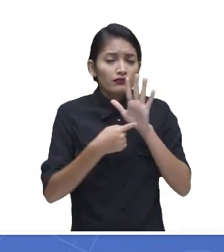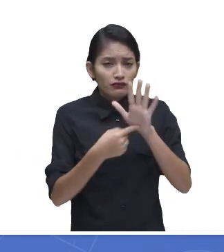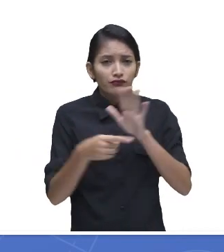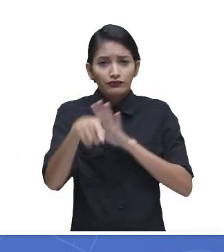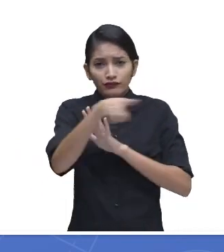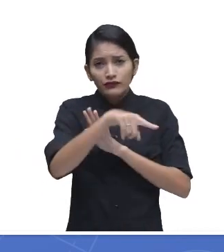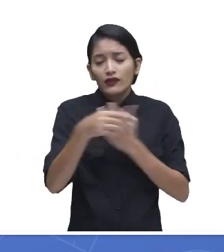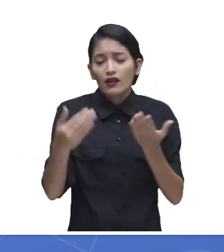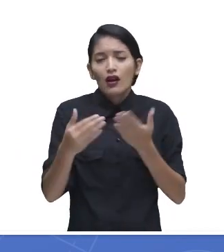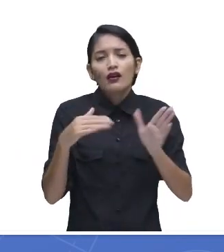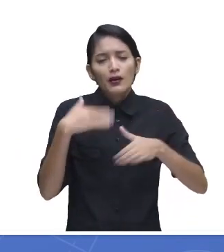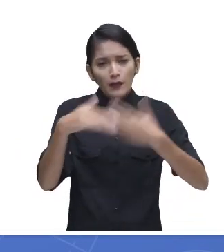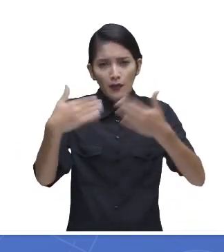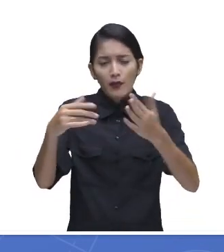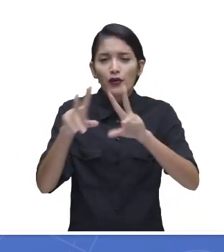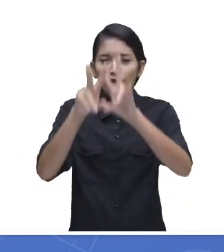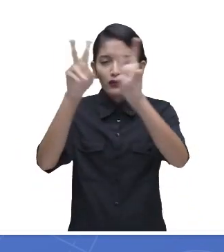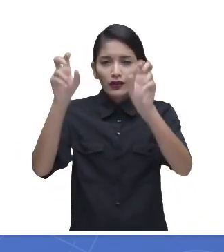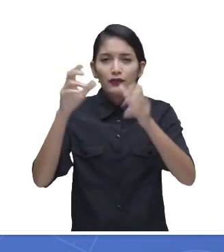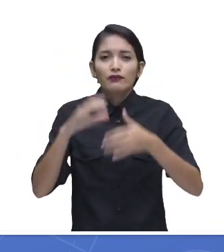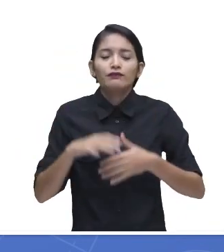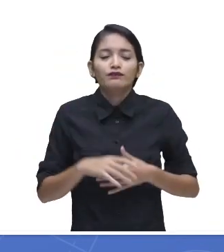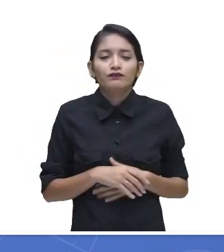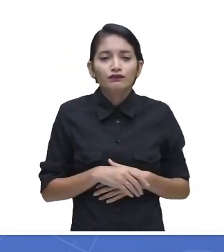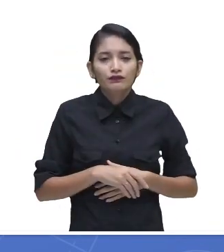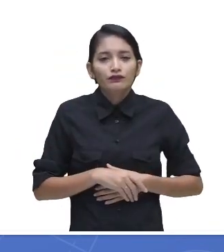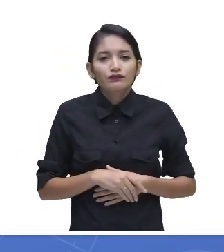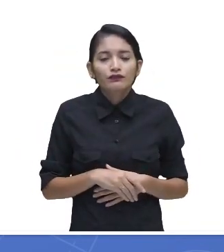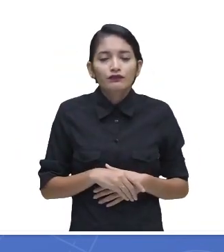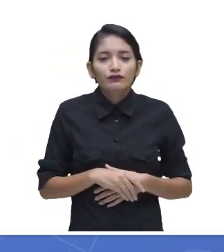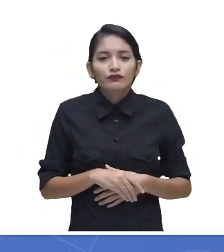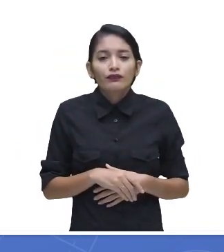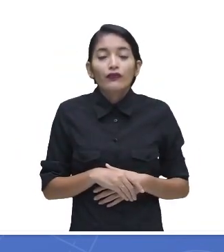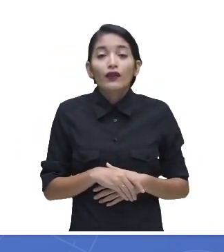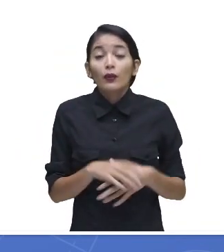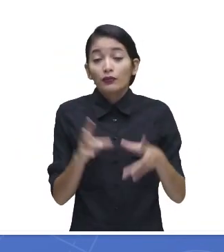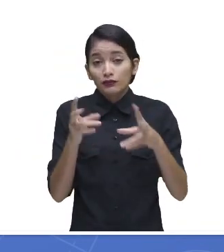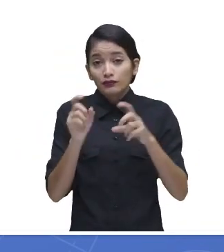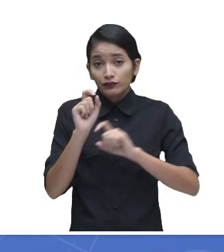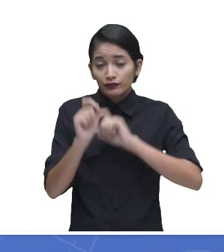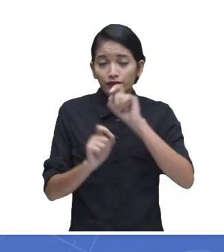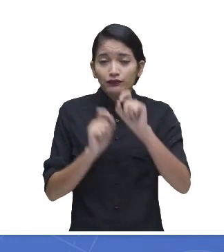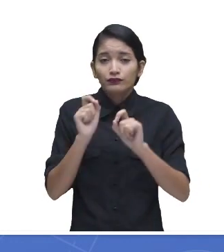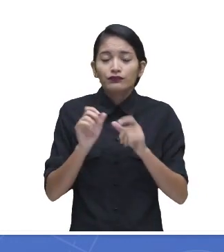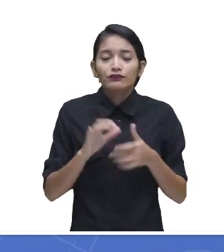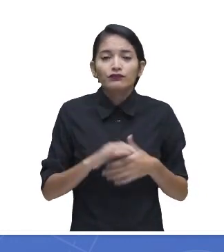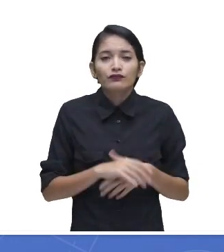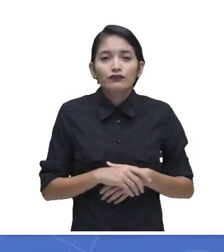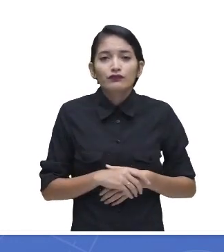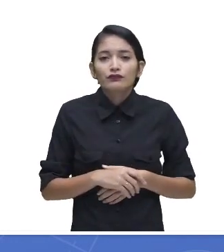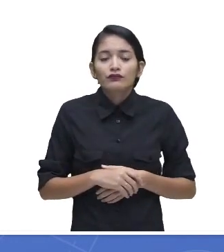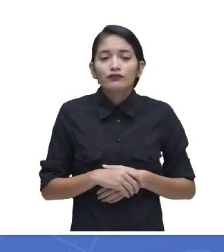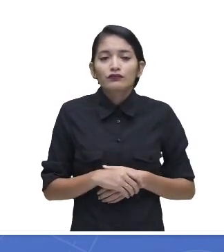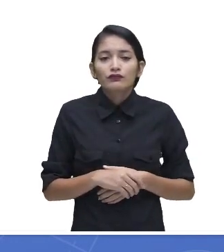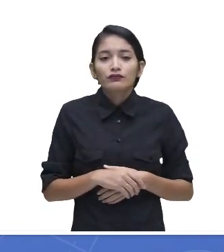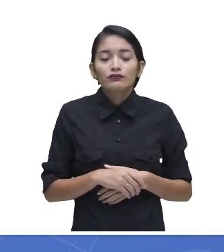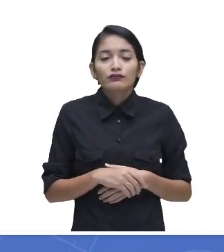aqui a partir desse tema, tá bom? Então vejam vocês, nós temos